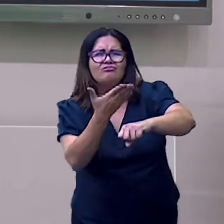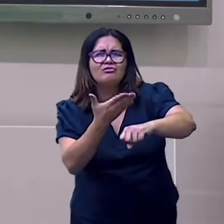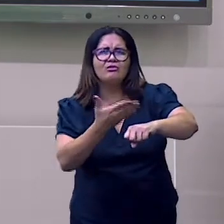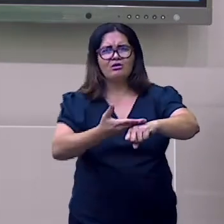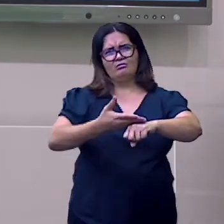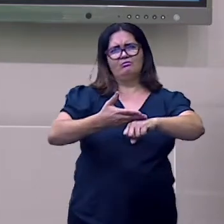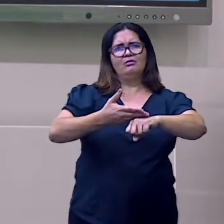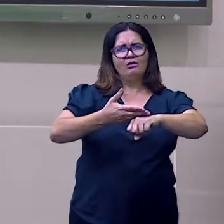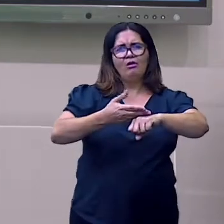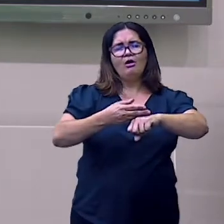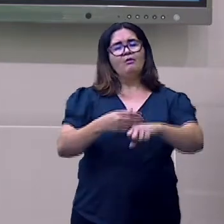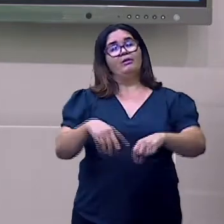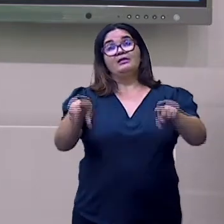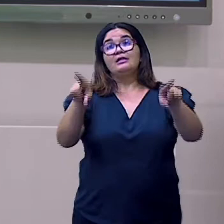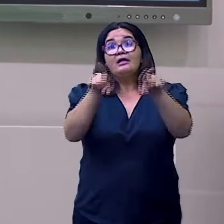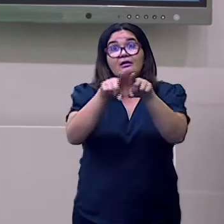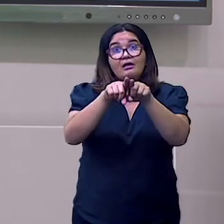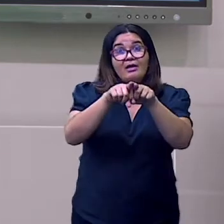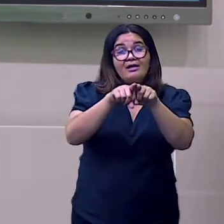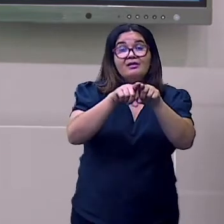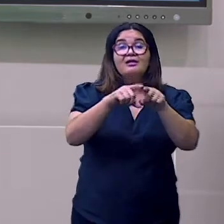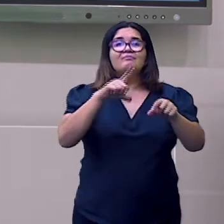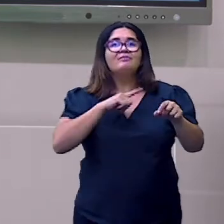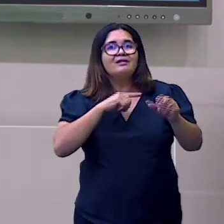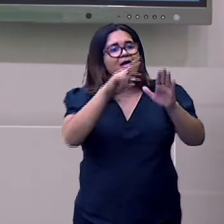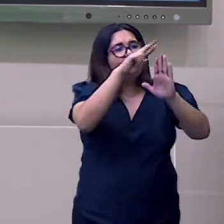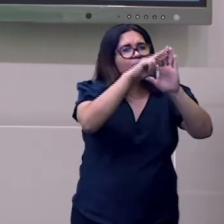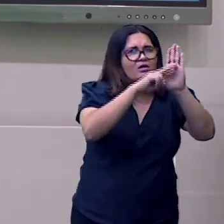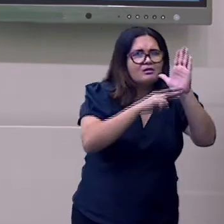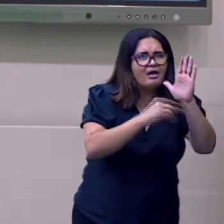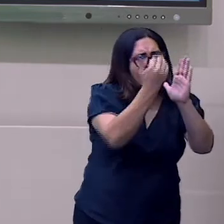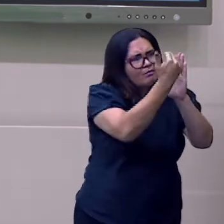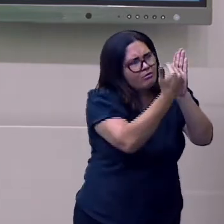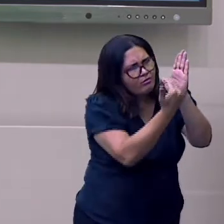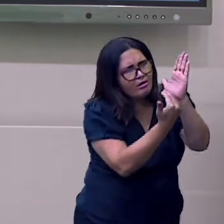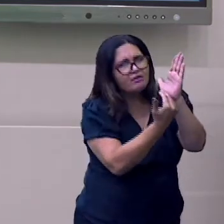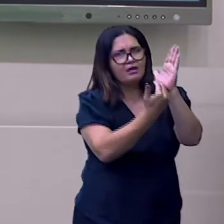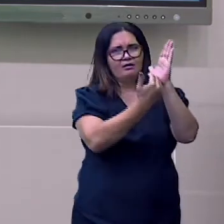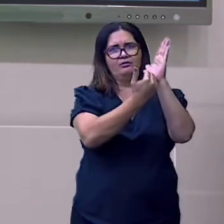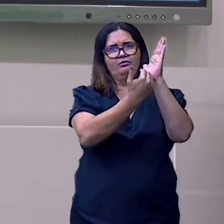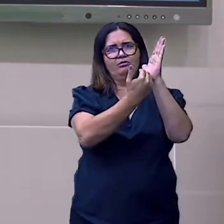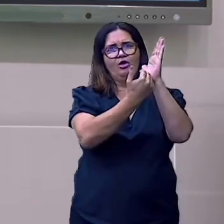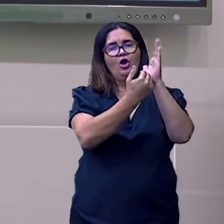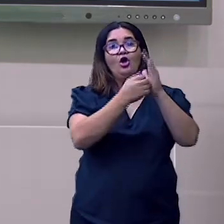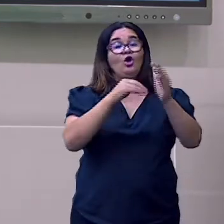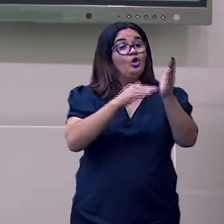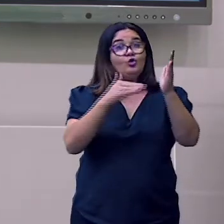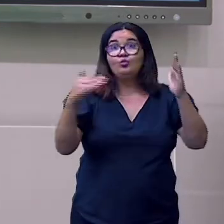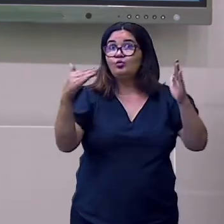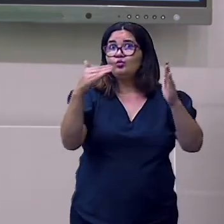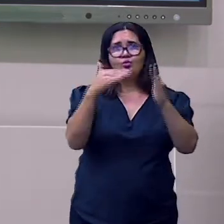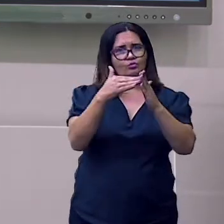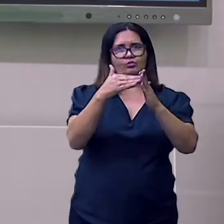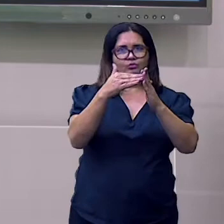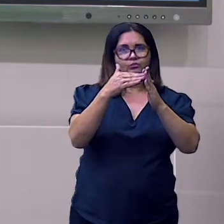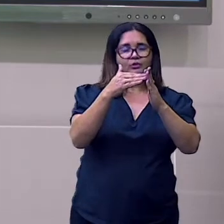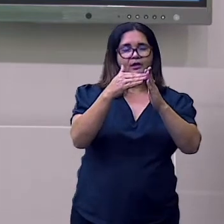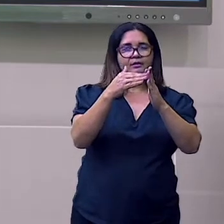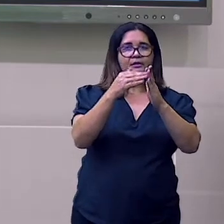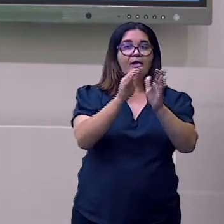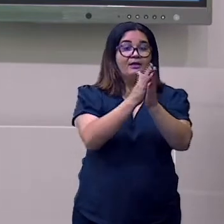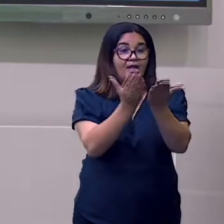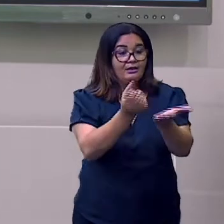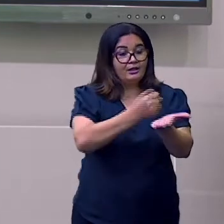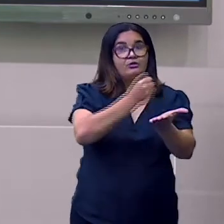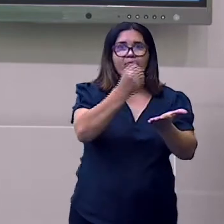alguma bonificação, ela deve constar na sua carteira. Você está amparado por lei, tá?